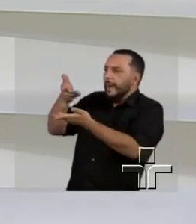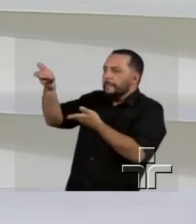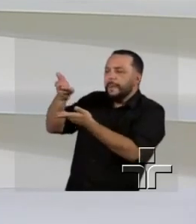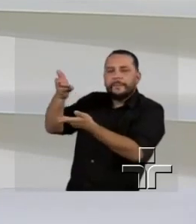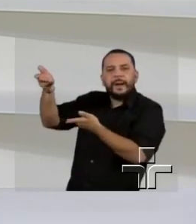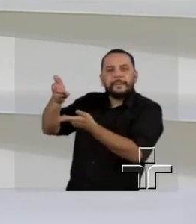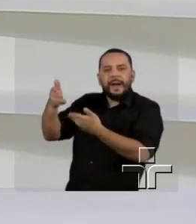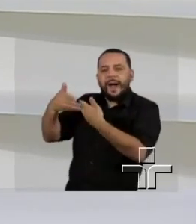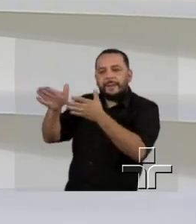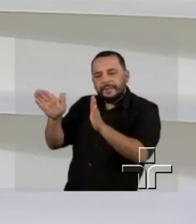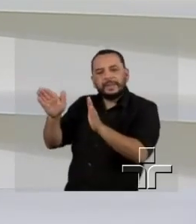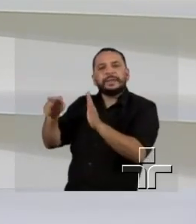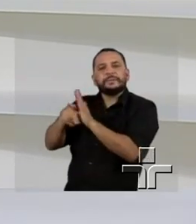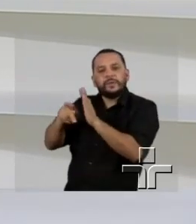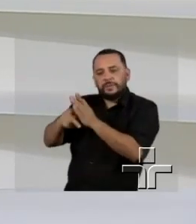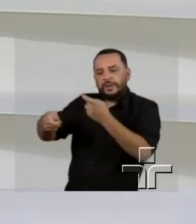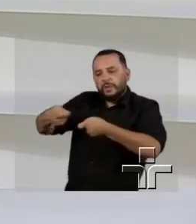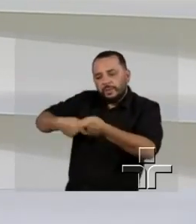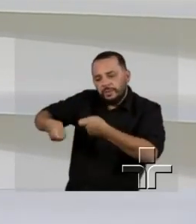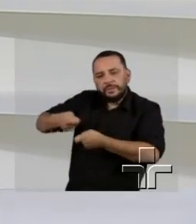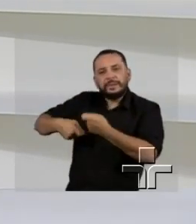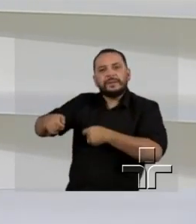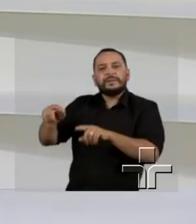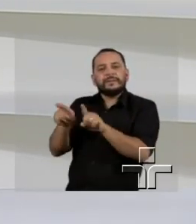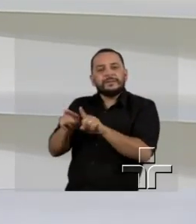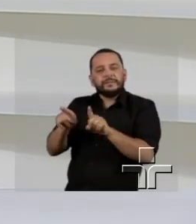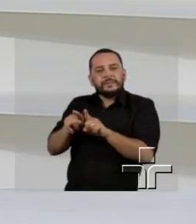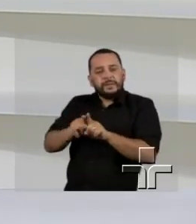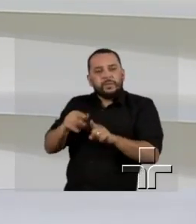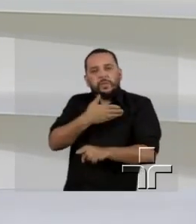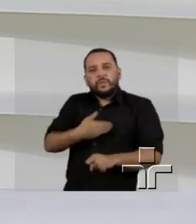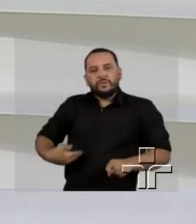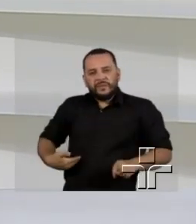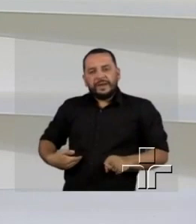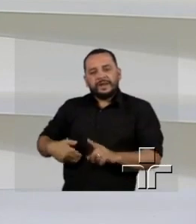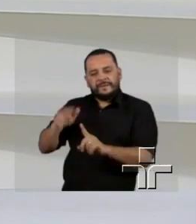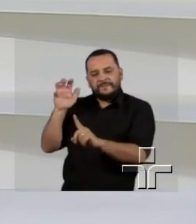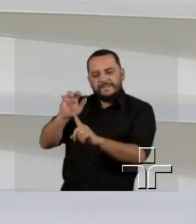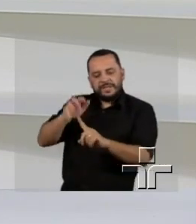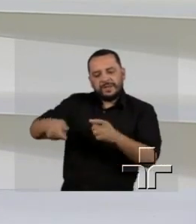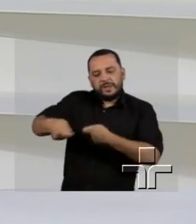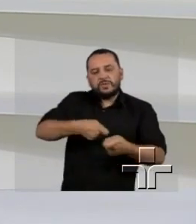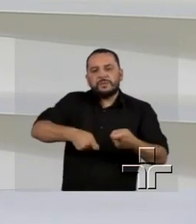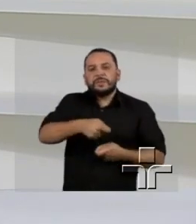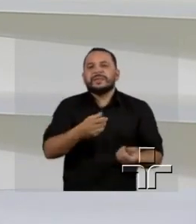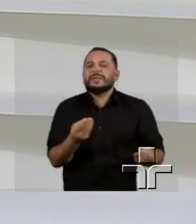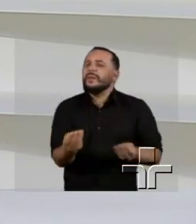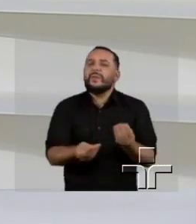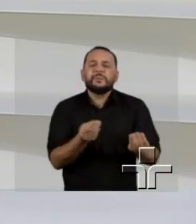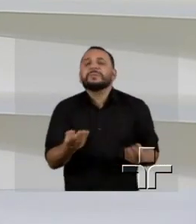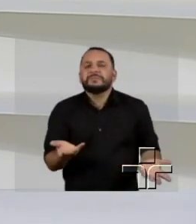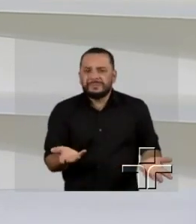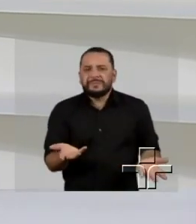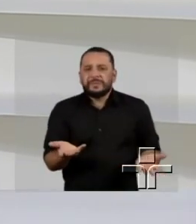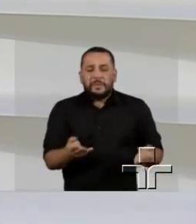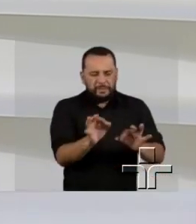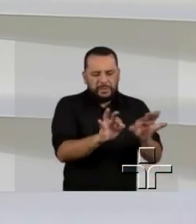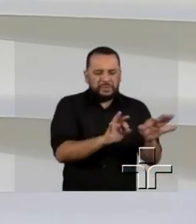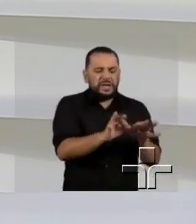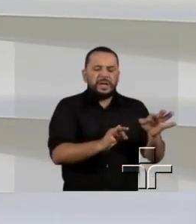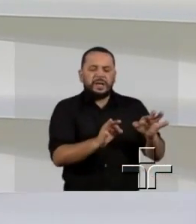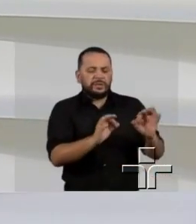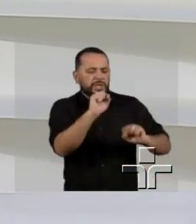ideológicos, eles se comportam e continuam mantendo a chama acesa, como se fosse uma disputa eleitoral diária, né? Então, isso aí